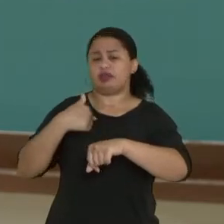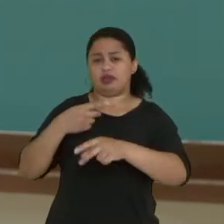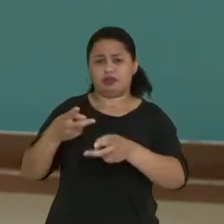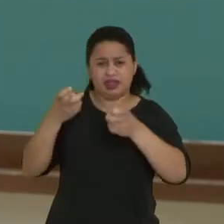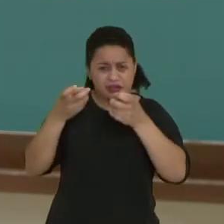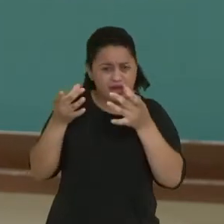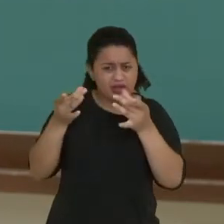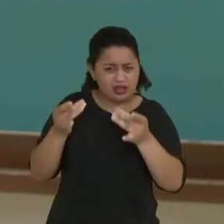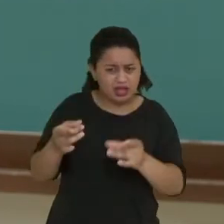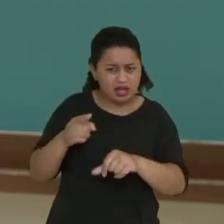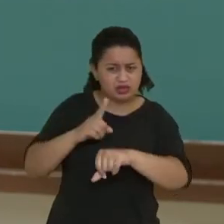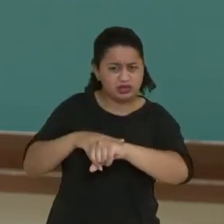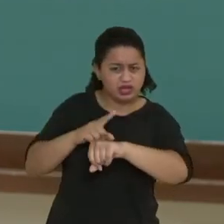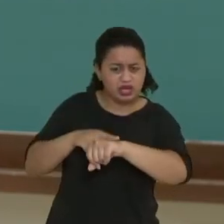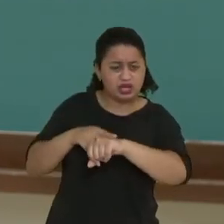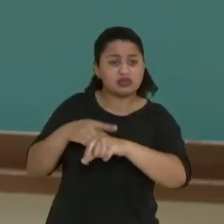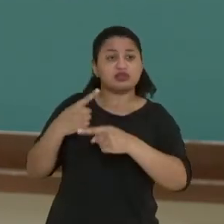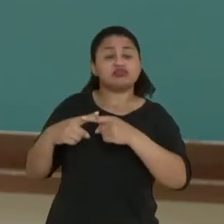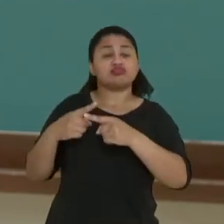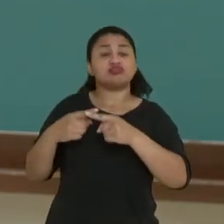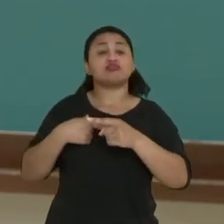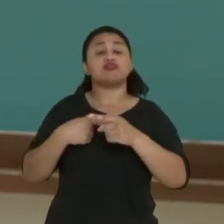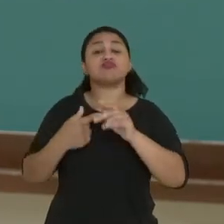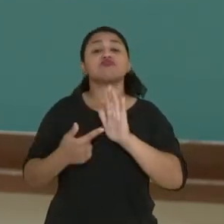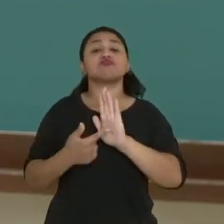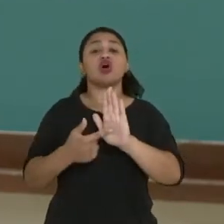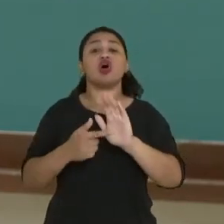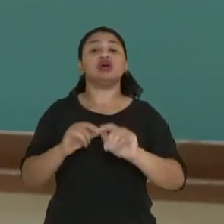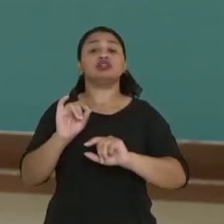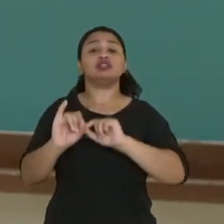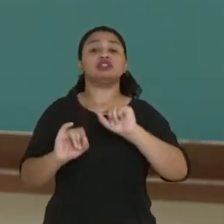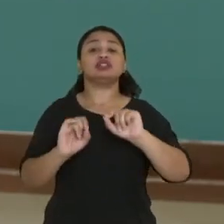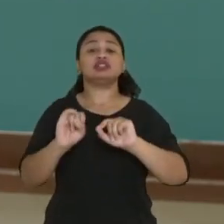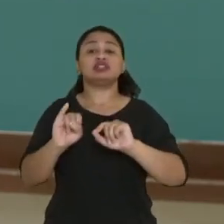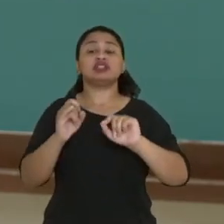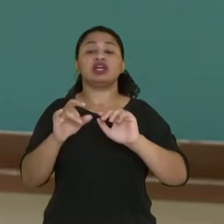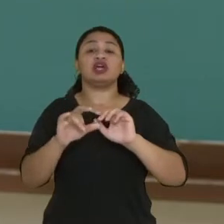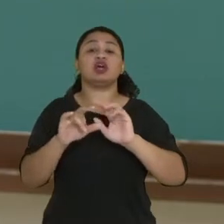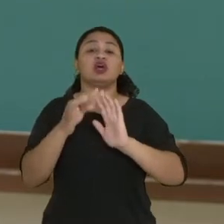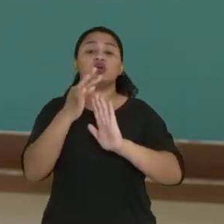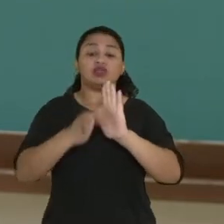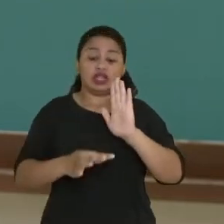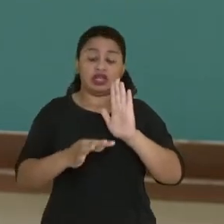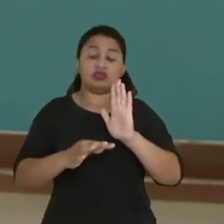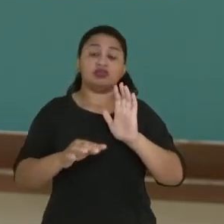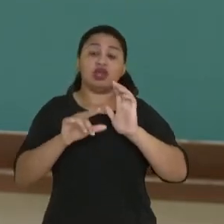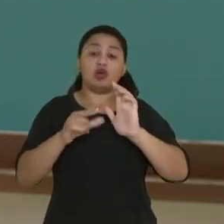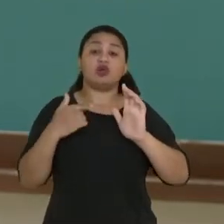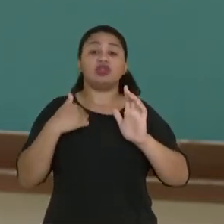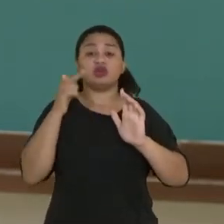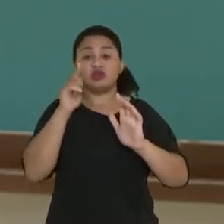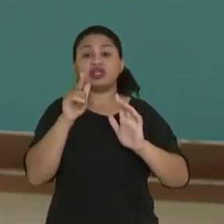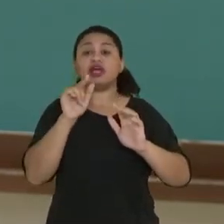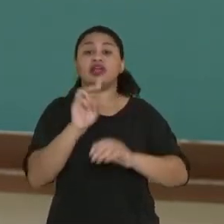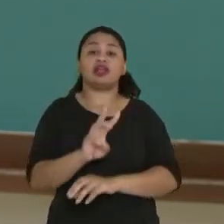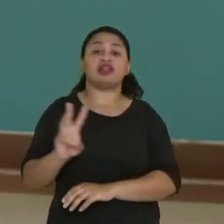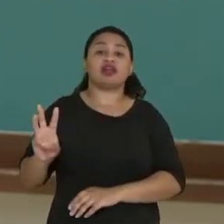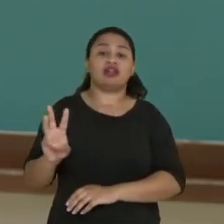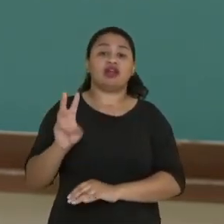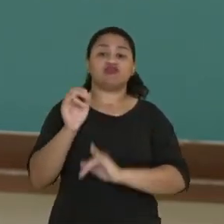detalhe? O horário ele vai aparecer quando o texto ele é retirado de uma fonte digital, por exemplo, de um